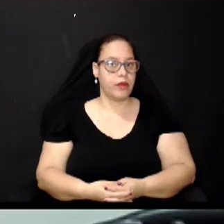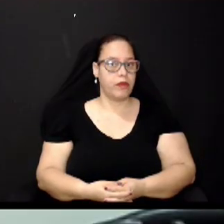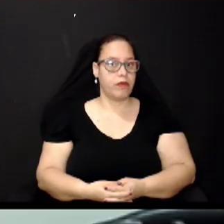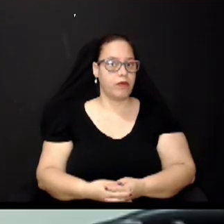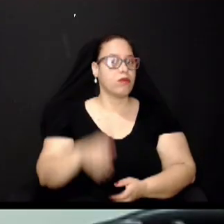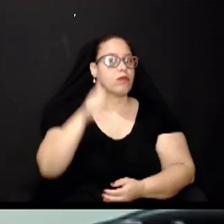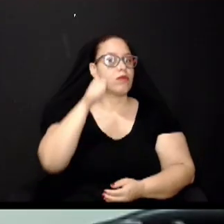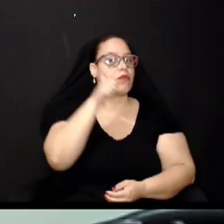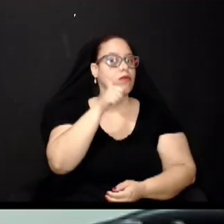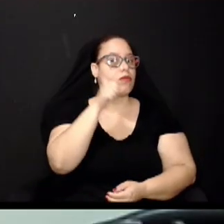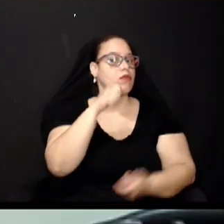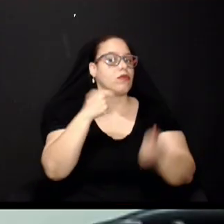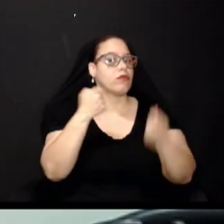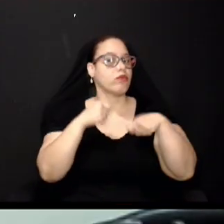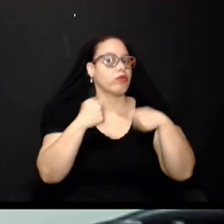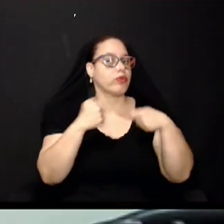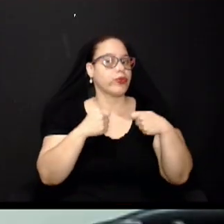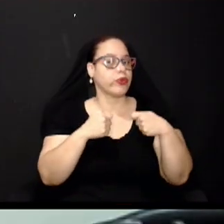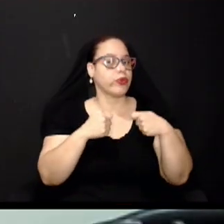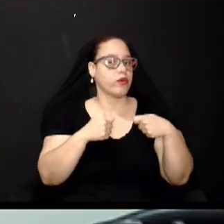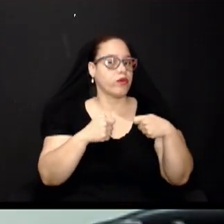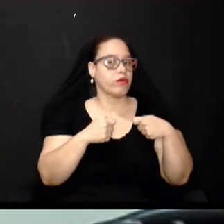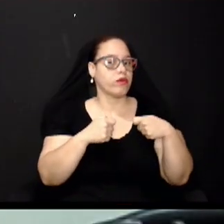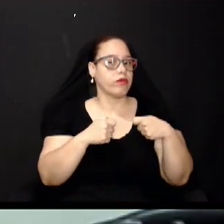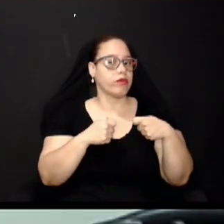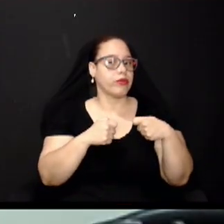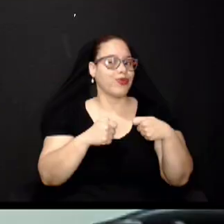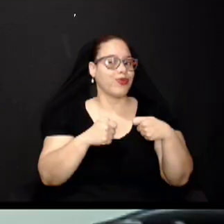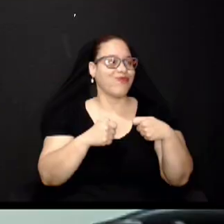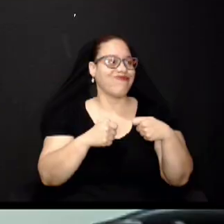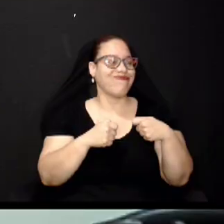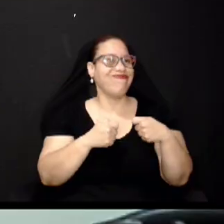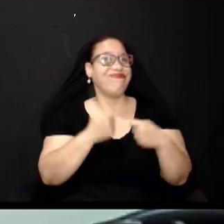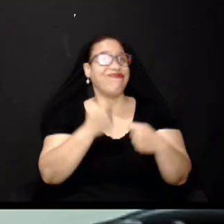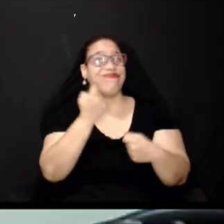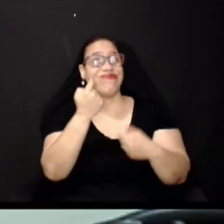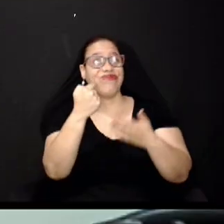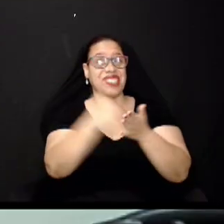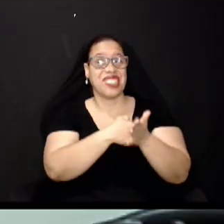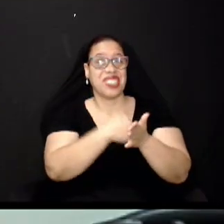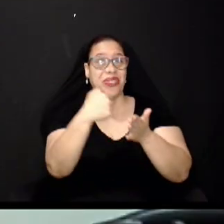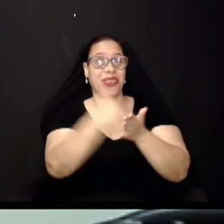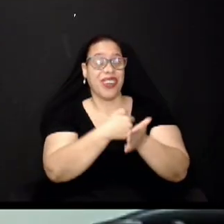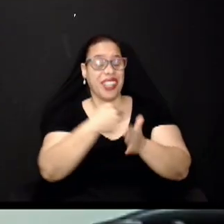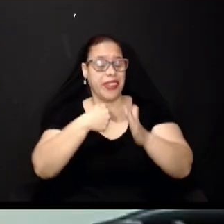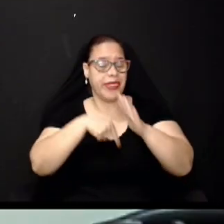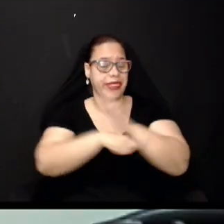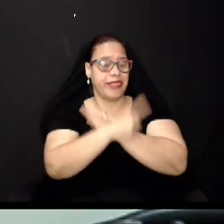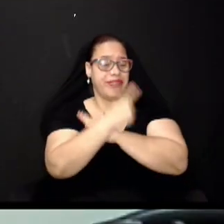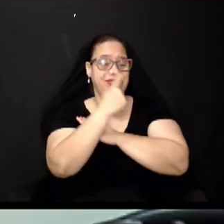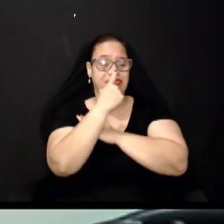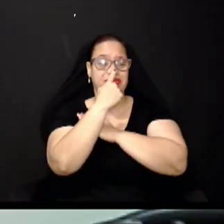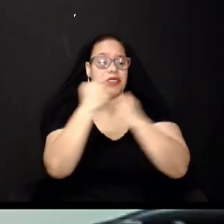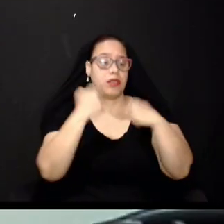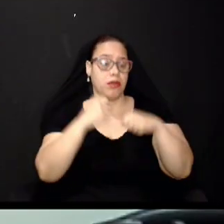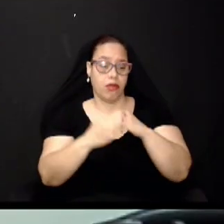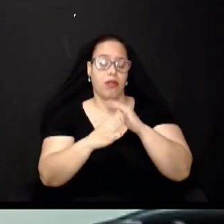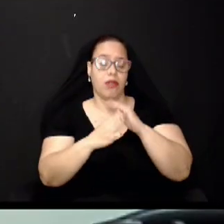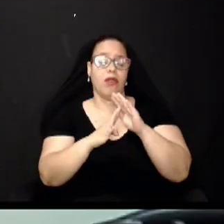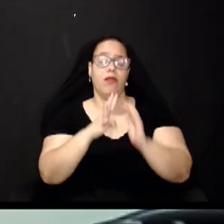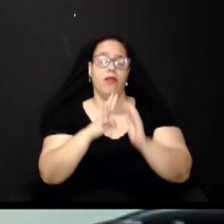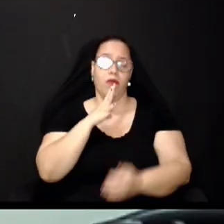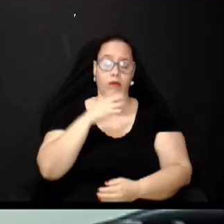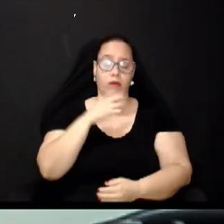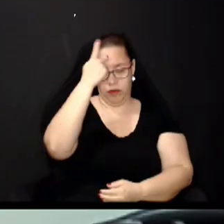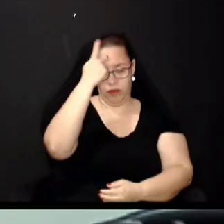precisa entender questões muito profundas. Então, precisa, né, de ajuda, precisa de autoconhecimento para